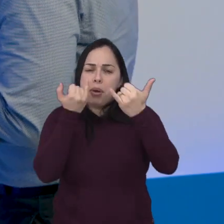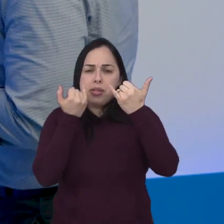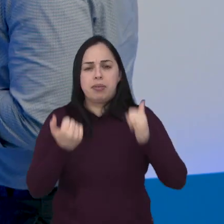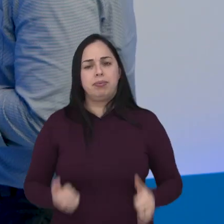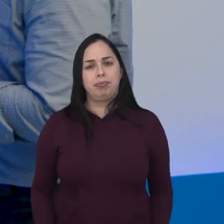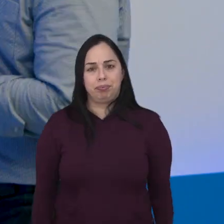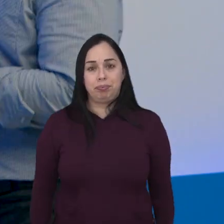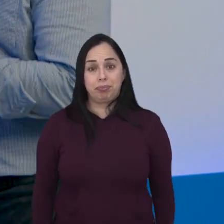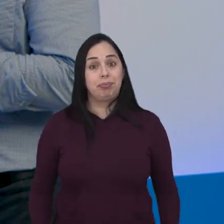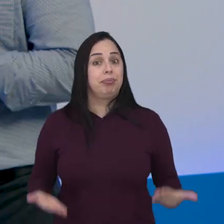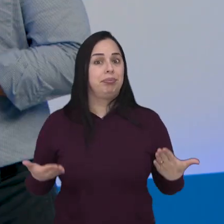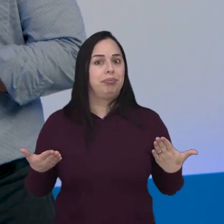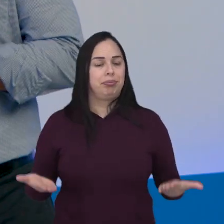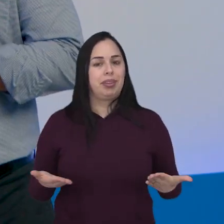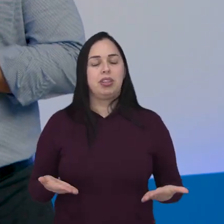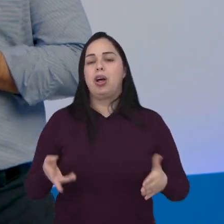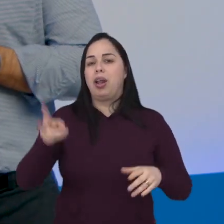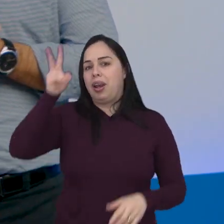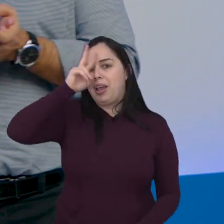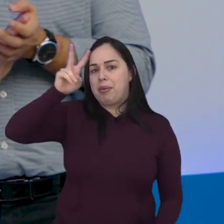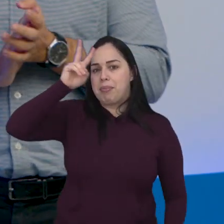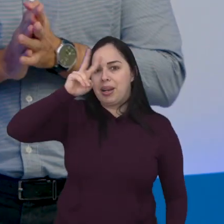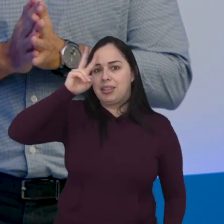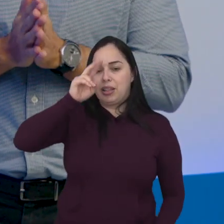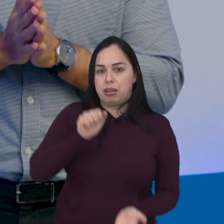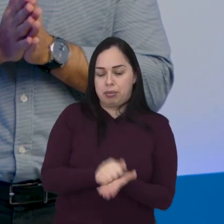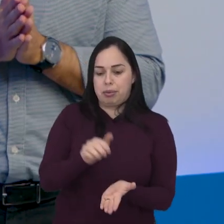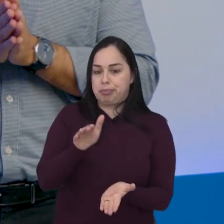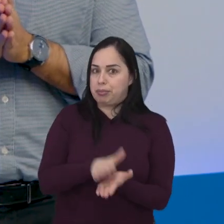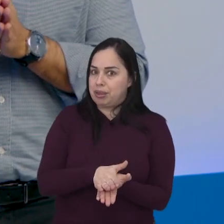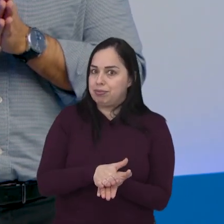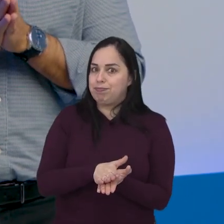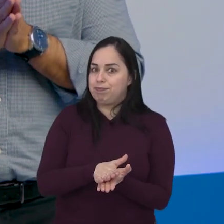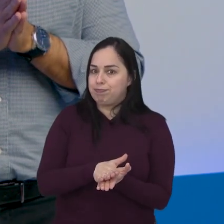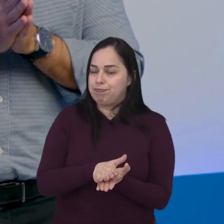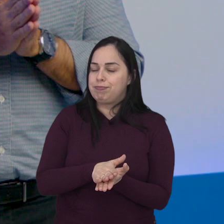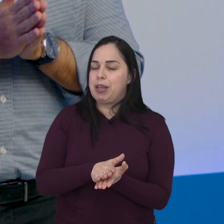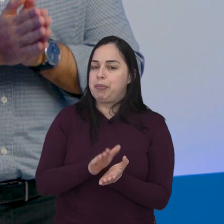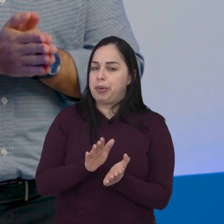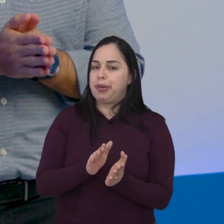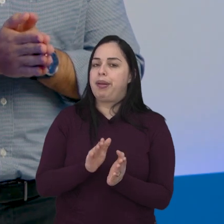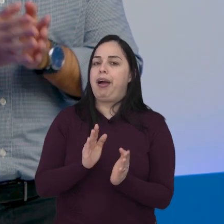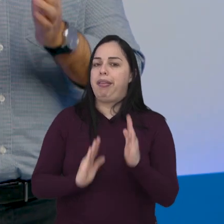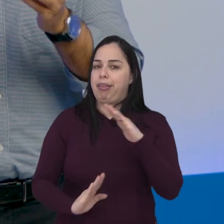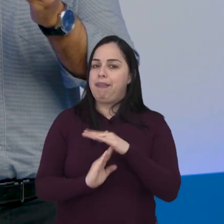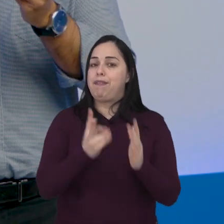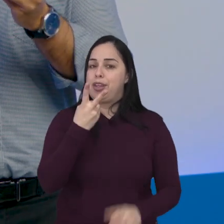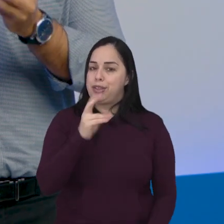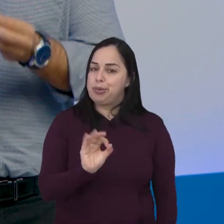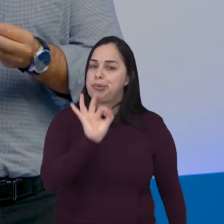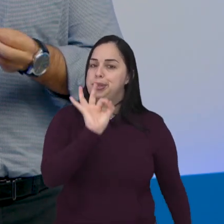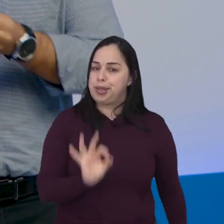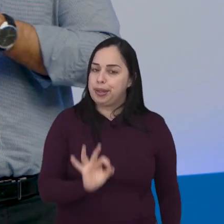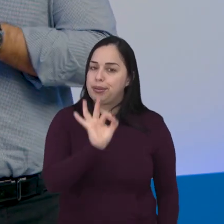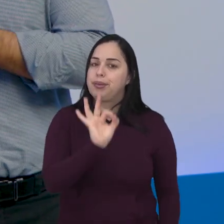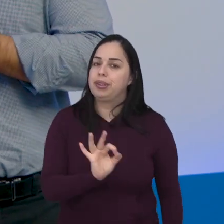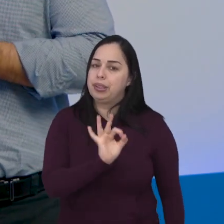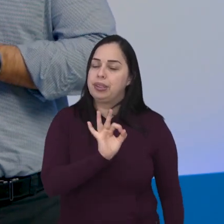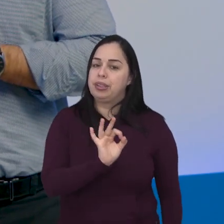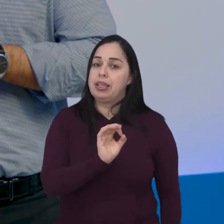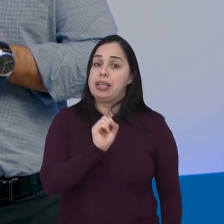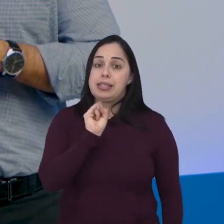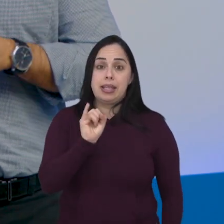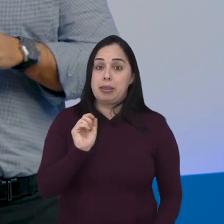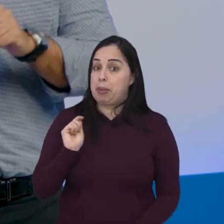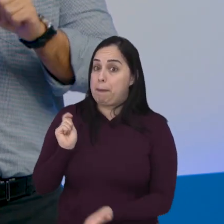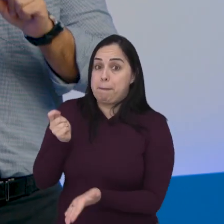viu, Letícia, pelas informações. Bom, pessoal, só reforçando então, a multa do IPVA atrasado pode chegar a 20%, como a gente